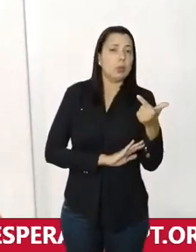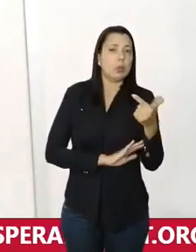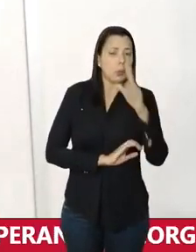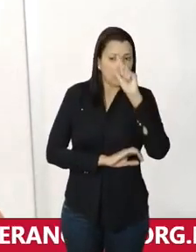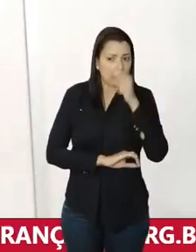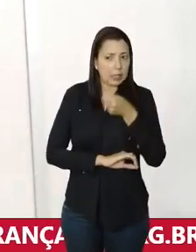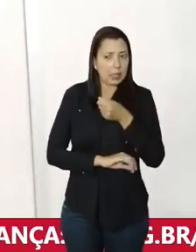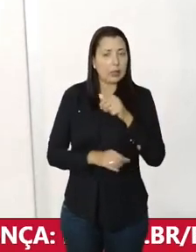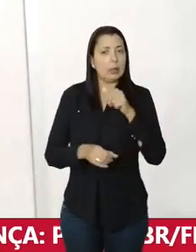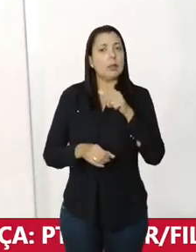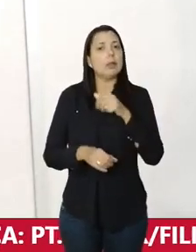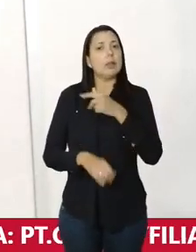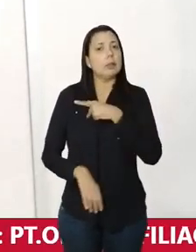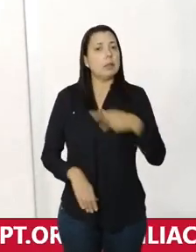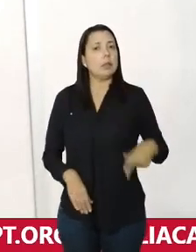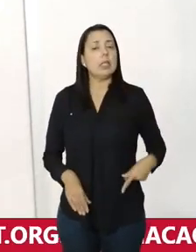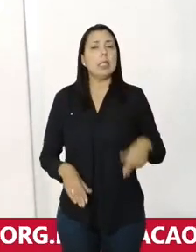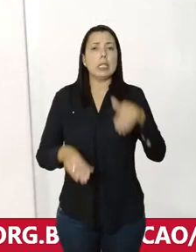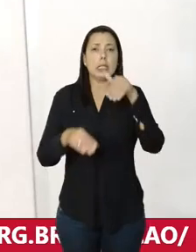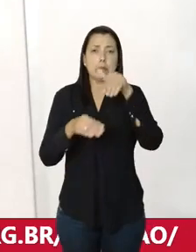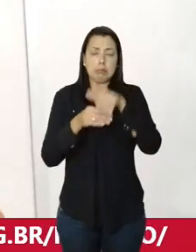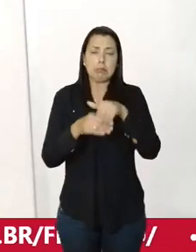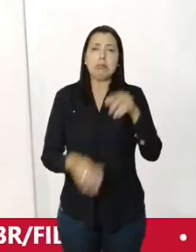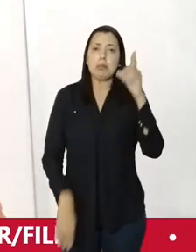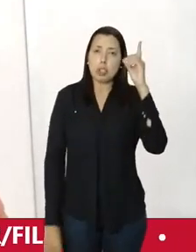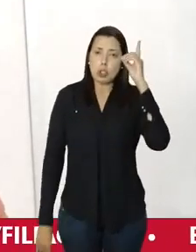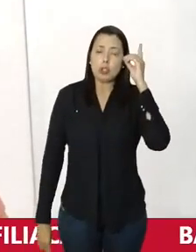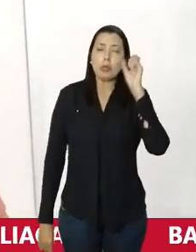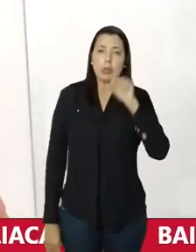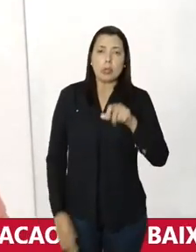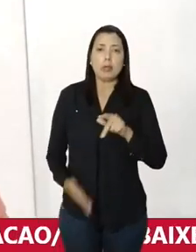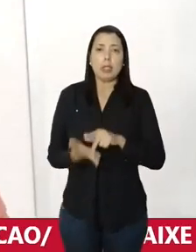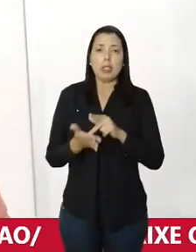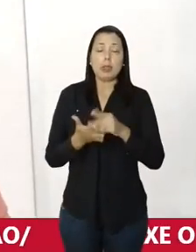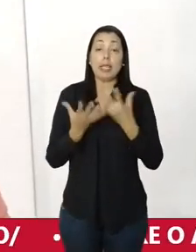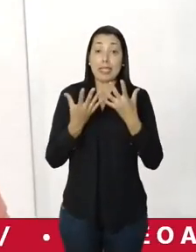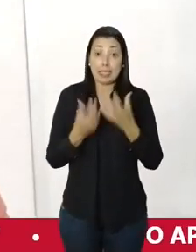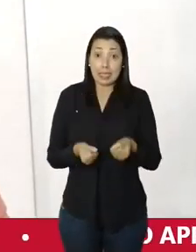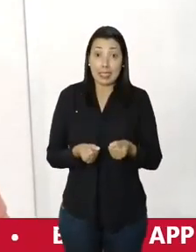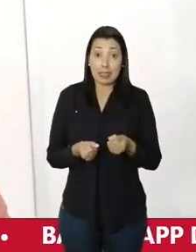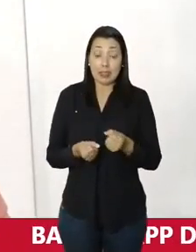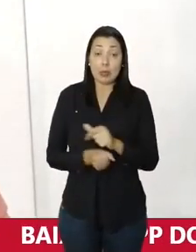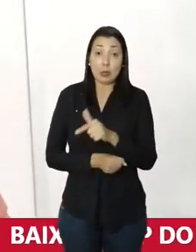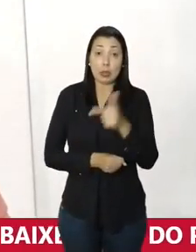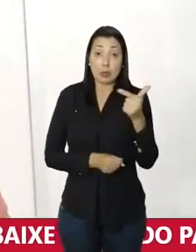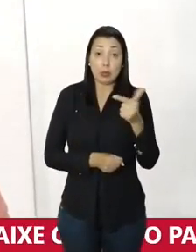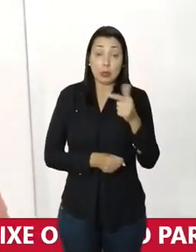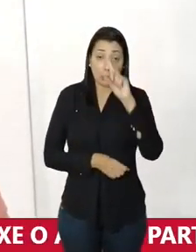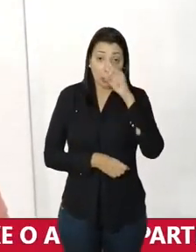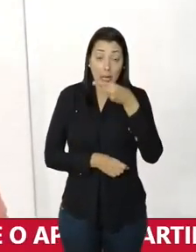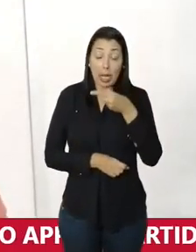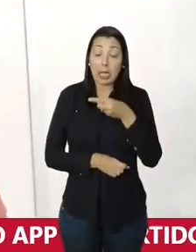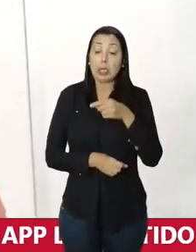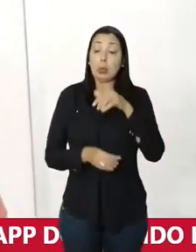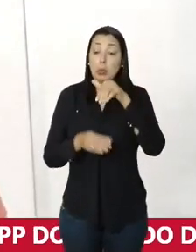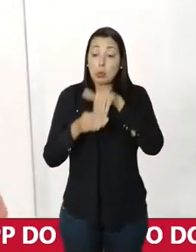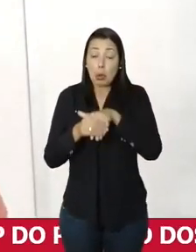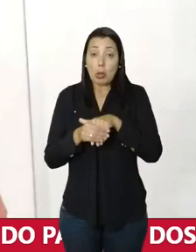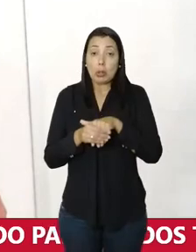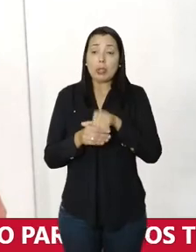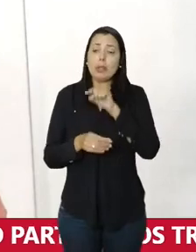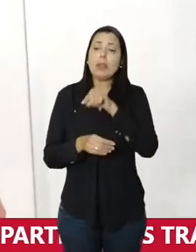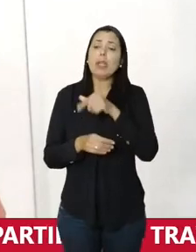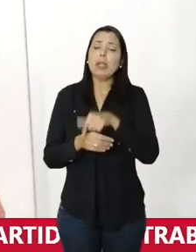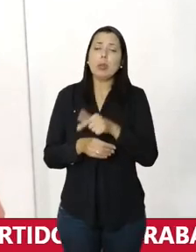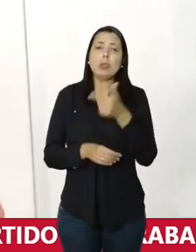presidenta Dilma. Eu nunca esqueci. Quando ela assume exatamente o segundo mandato e ela anuncia que o lema